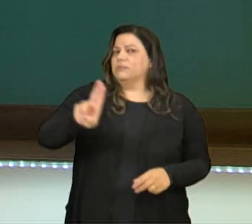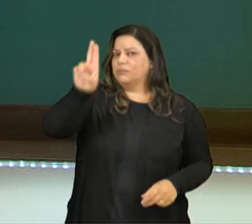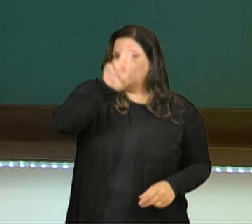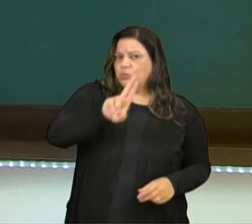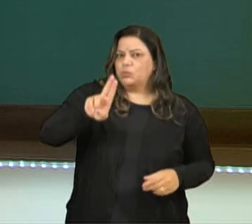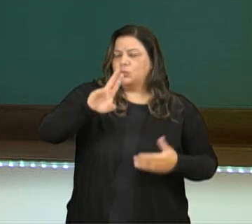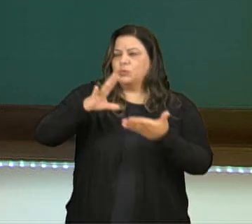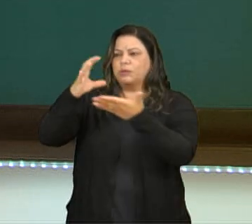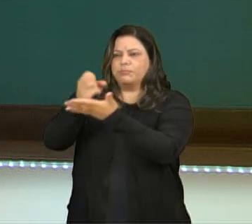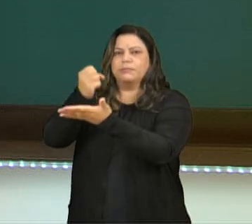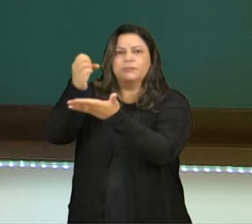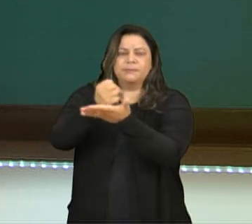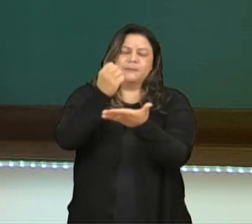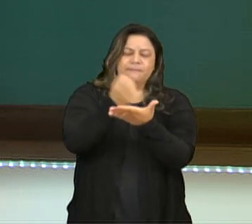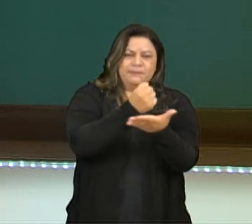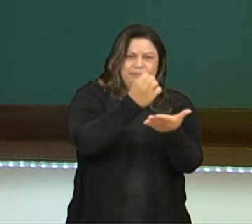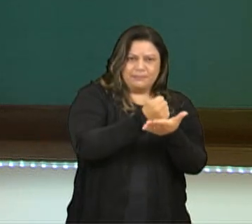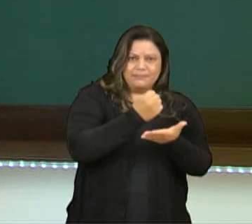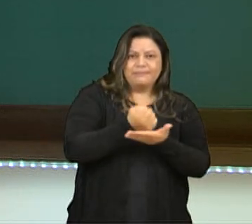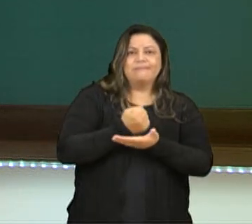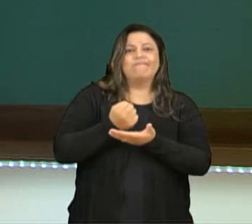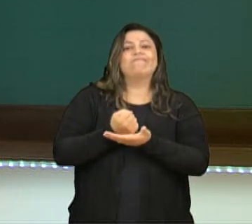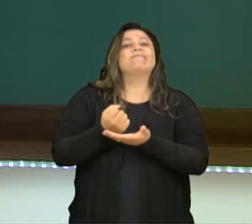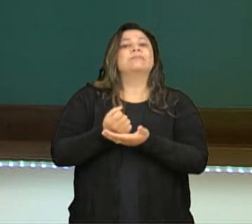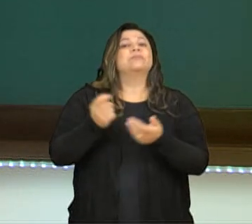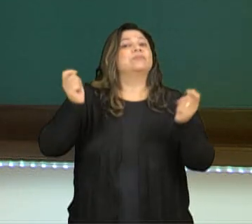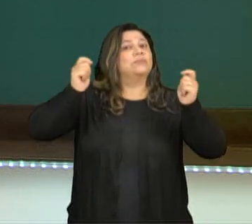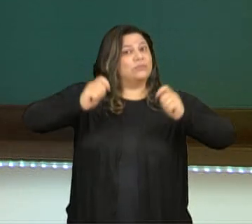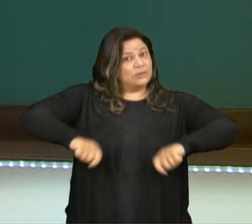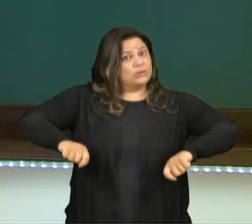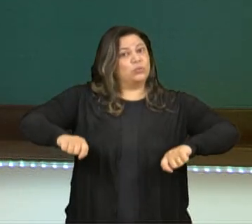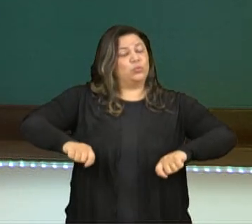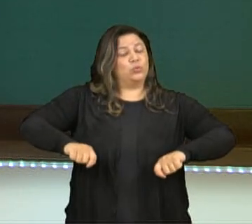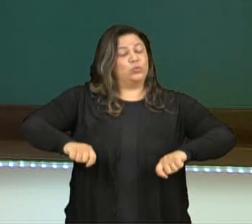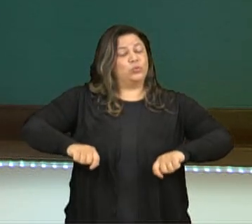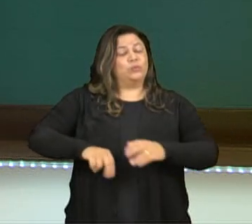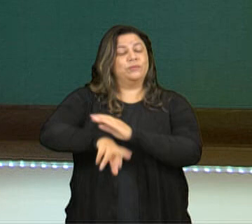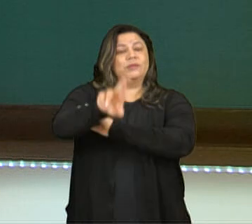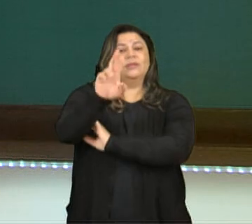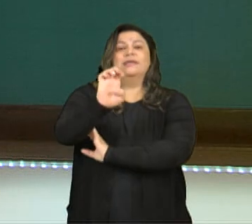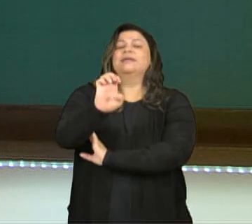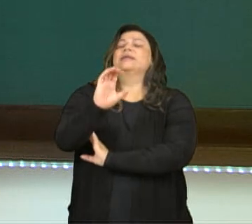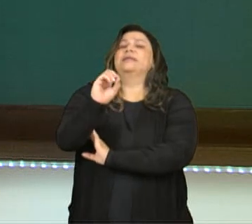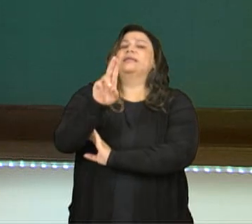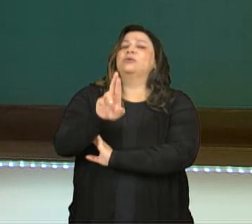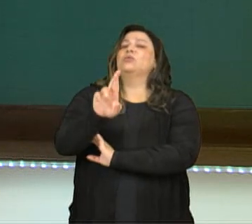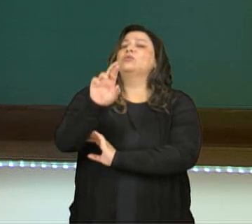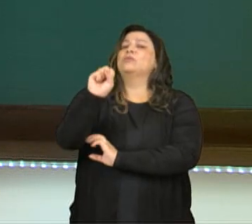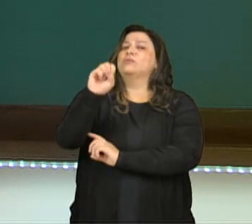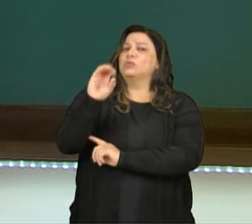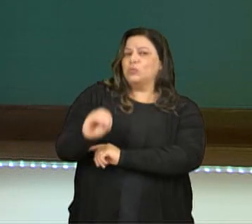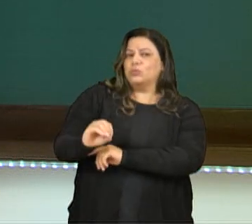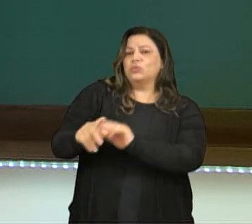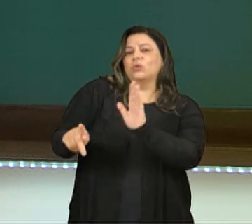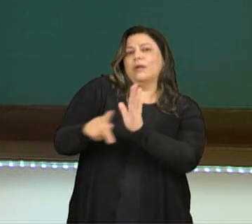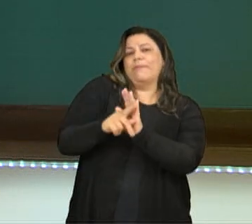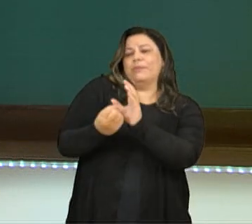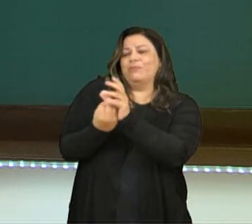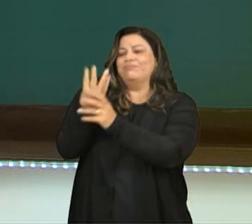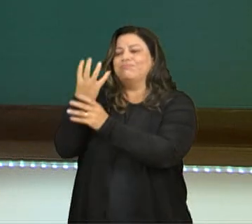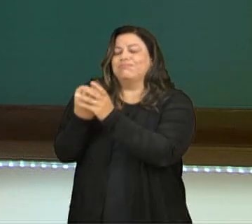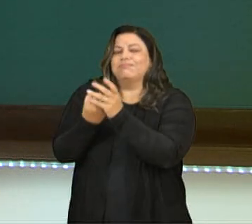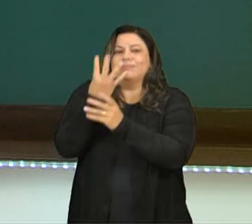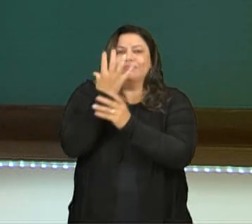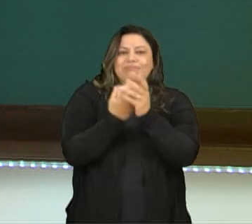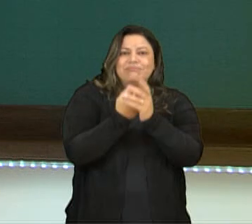recurso, desse bem, então ele passa a ser um recurso natural, porque vem da natureza. É